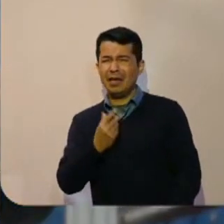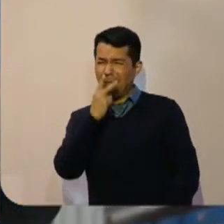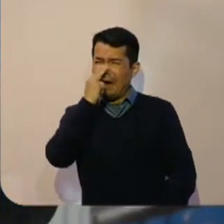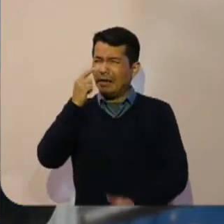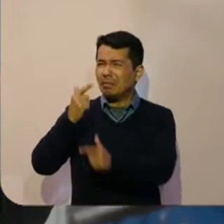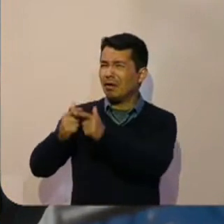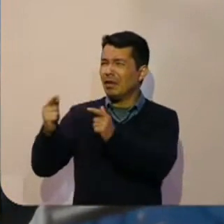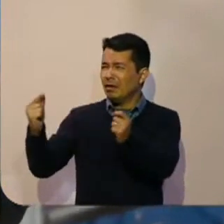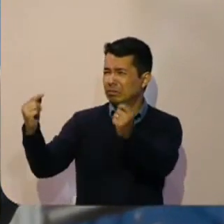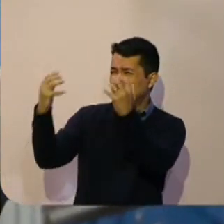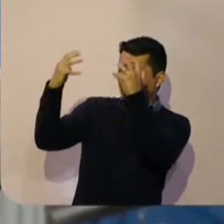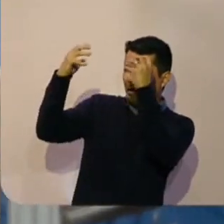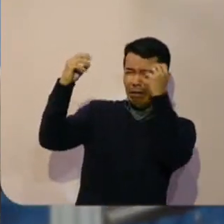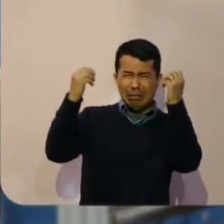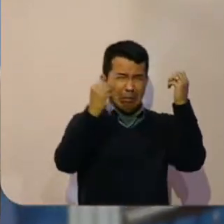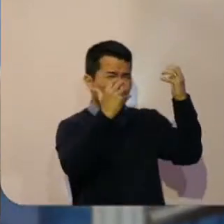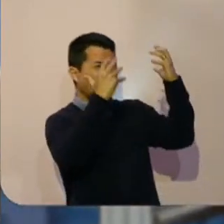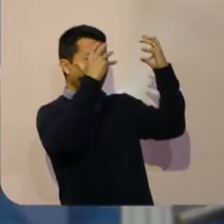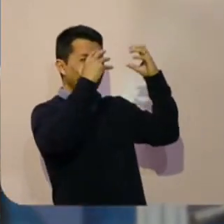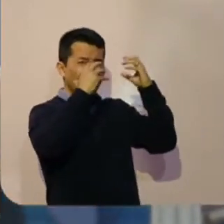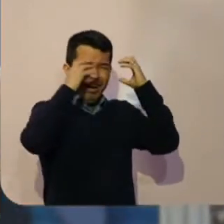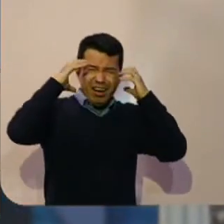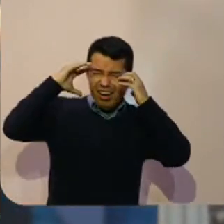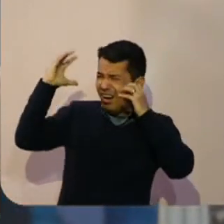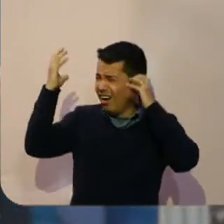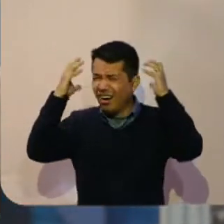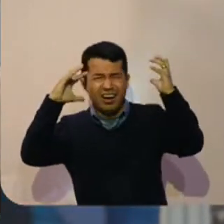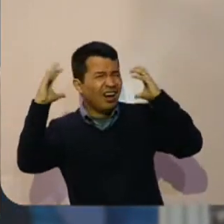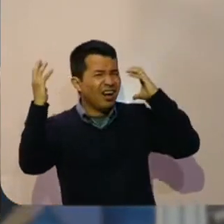quiserem te afogar,